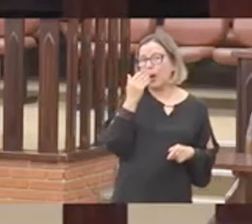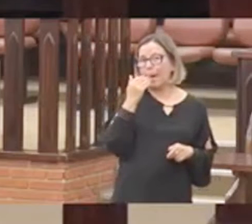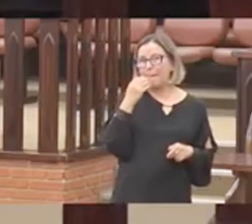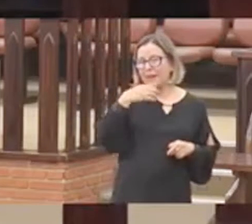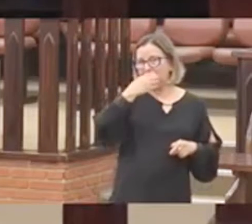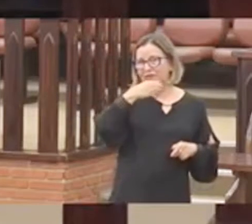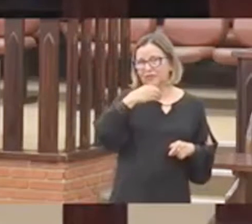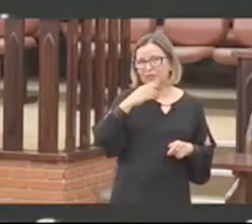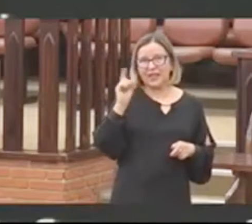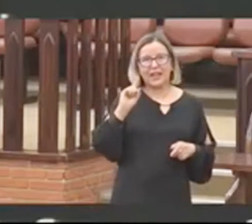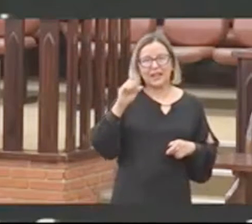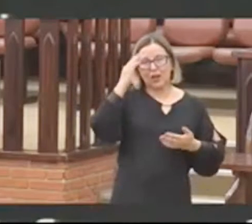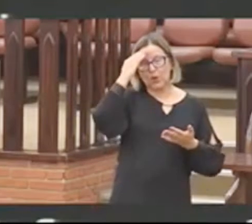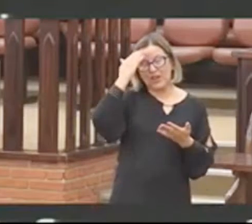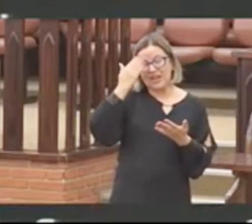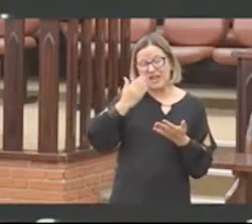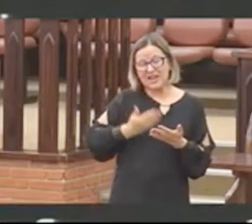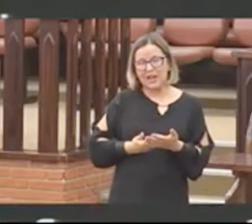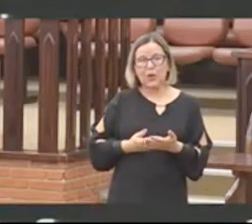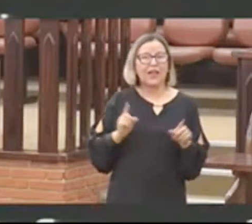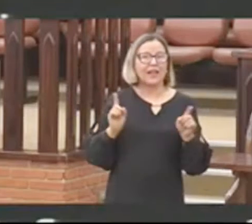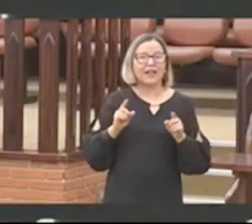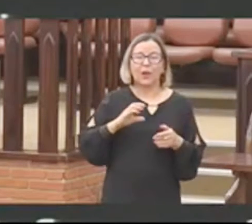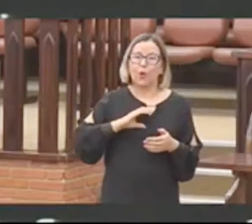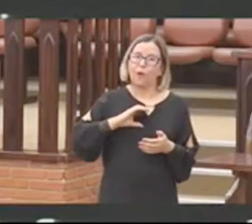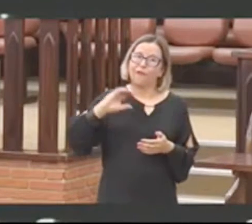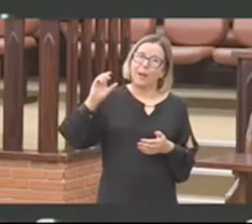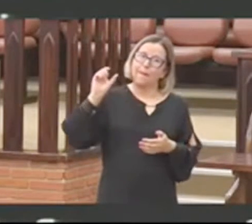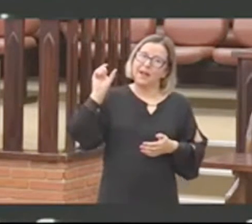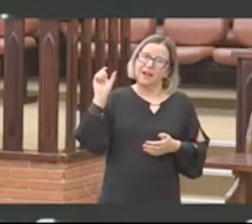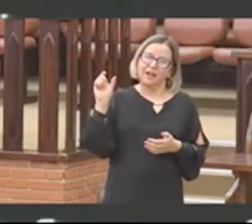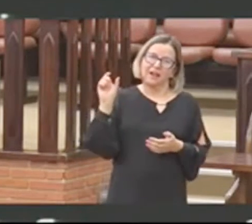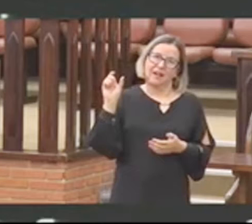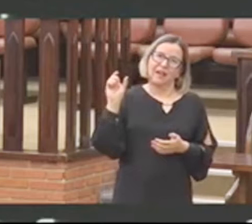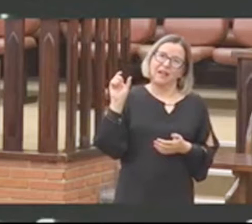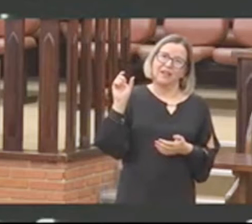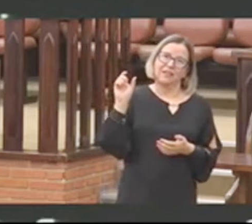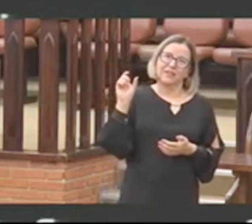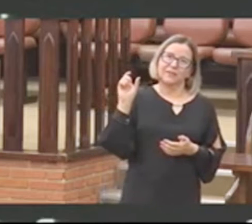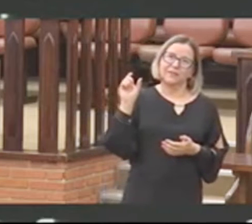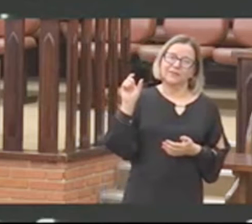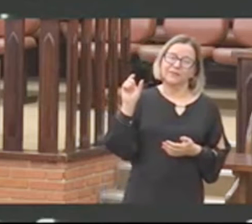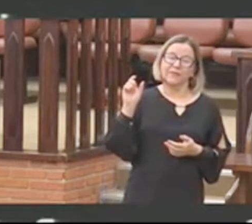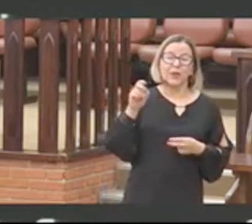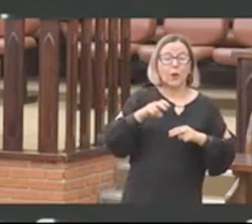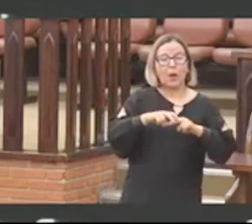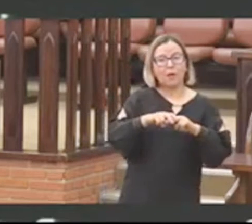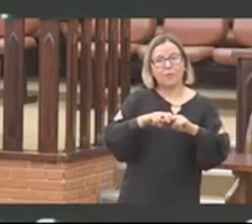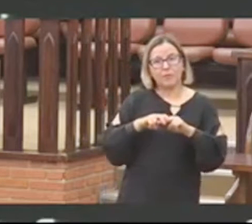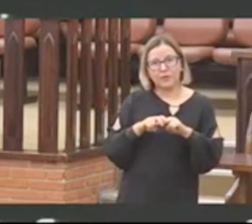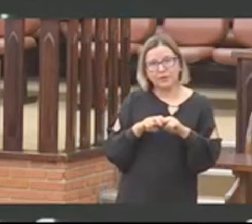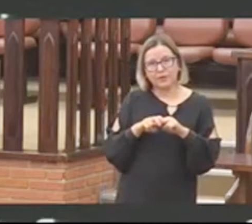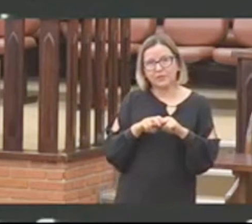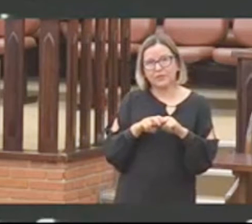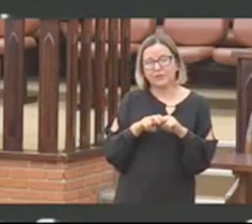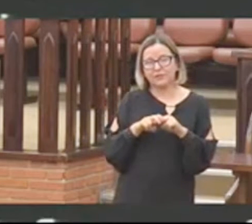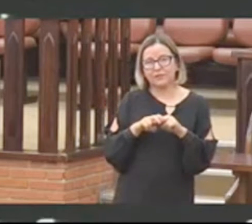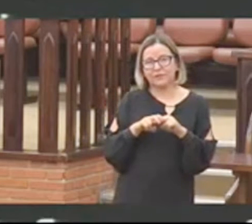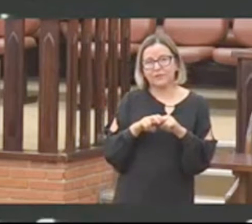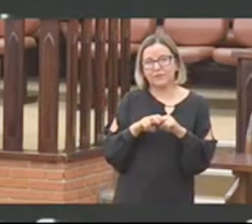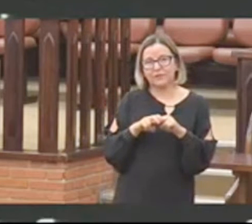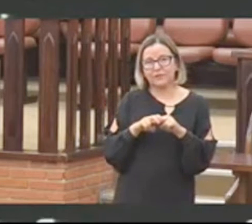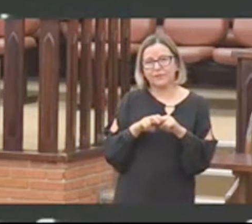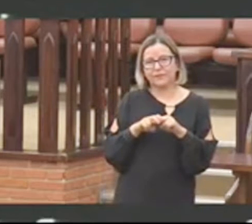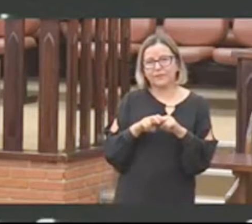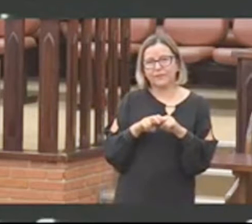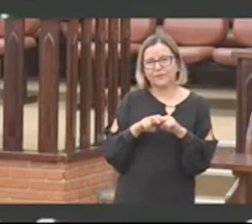não crer na palavra, não confiar na palavra, foi a razão da queda